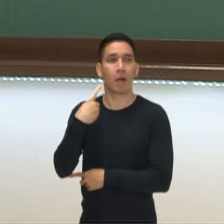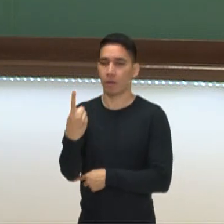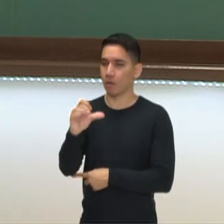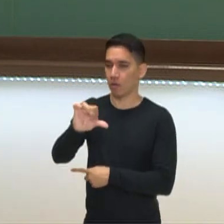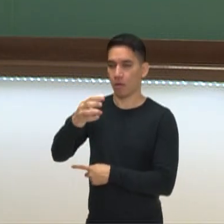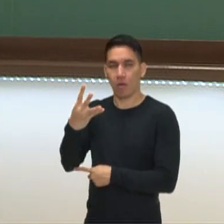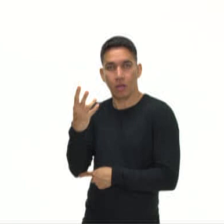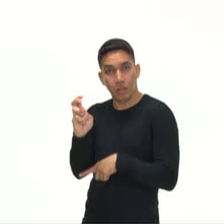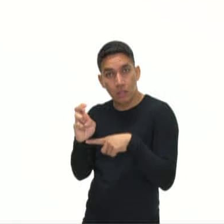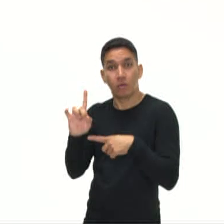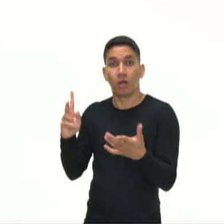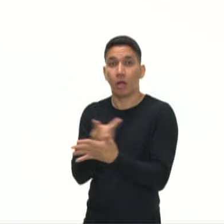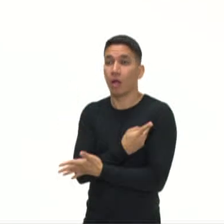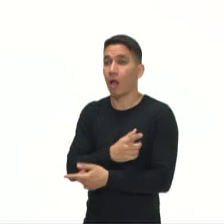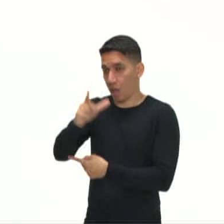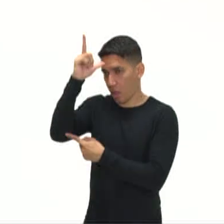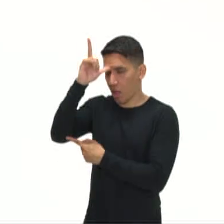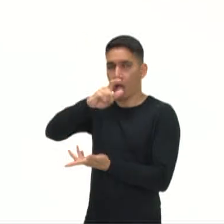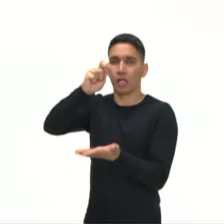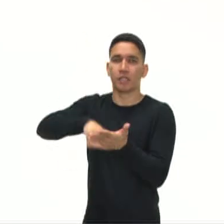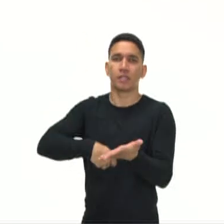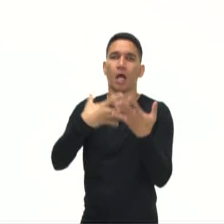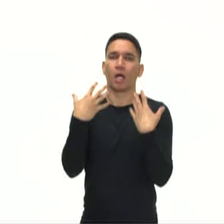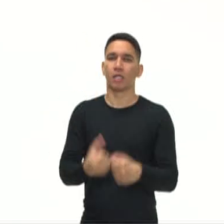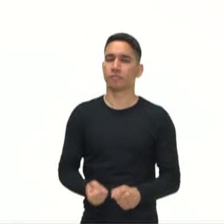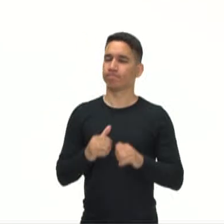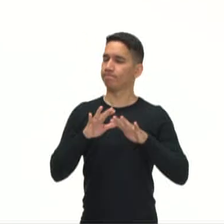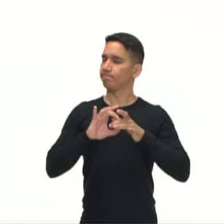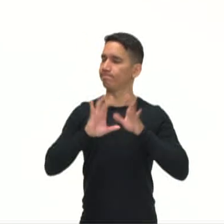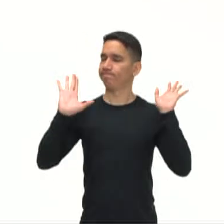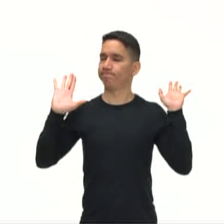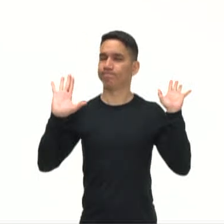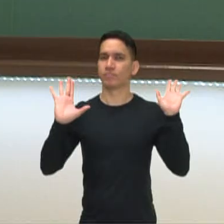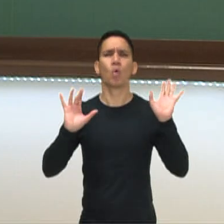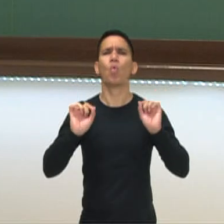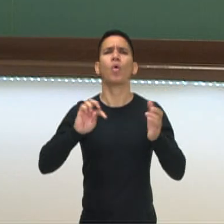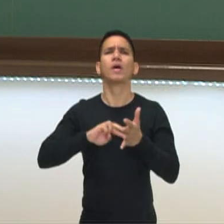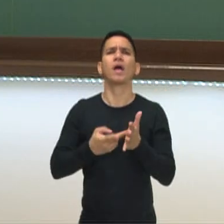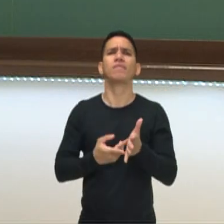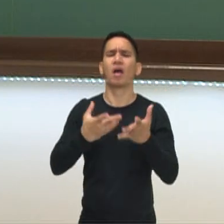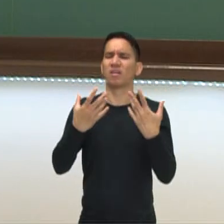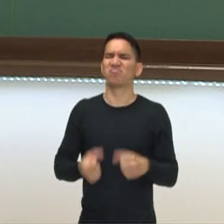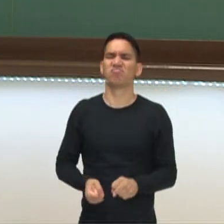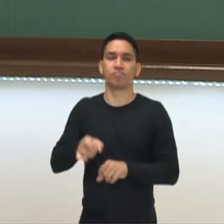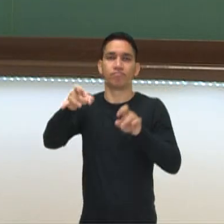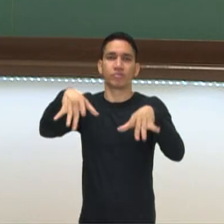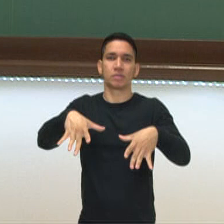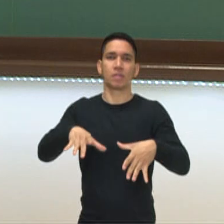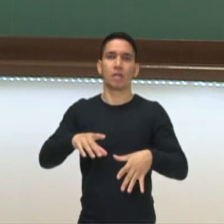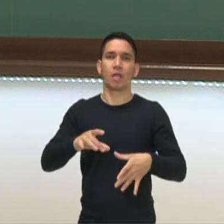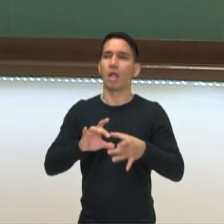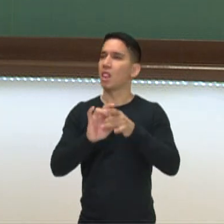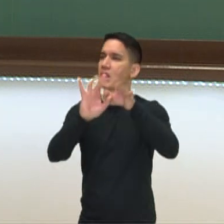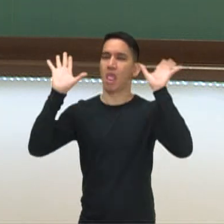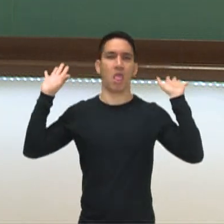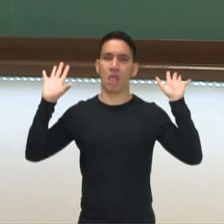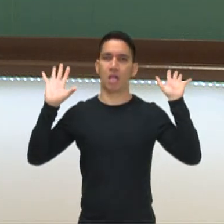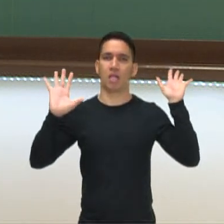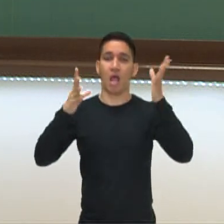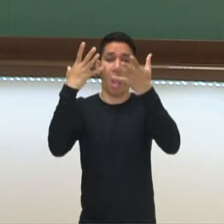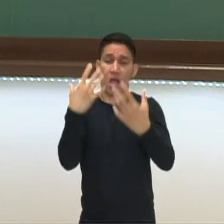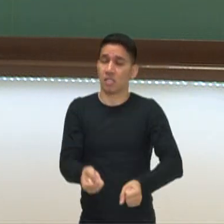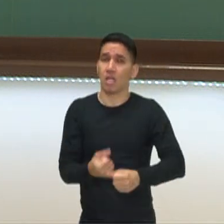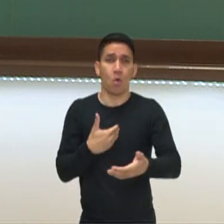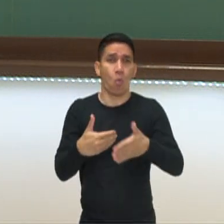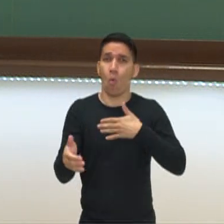1945, os alemães assinavam sua rendição incondicional. O que é uma rendição incondicional? É que você não coloca condições, você se rende e